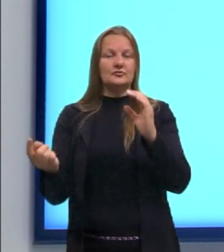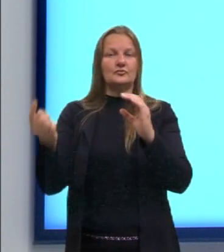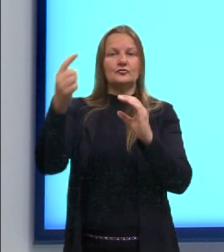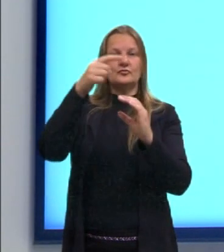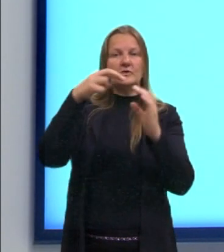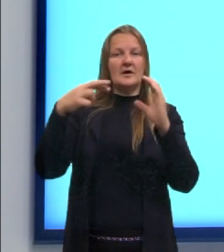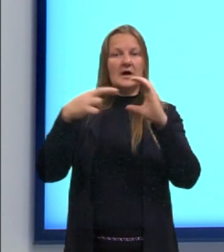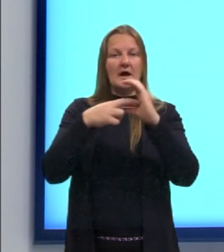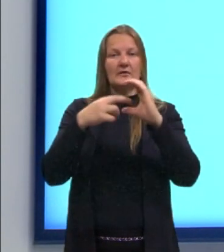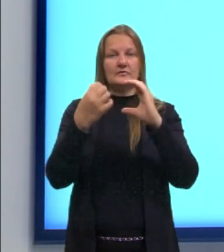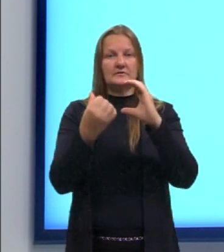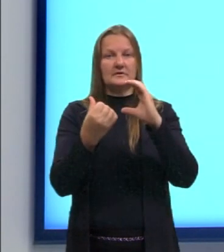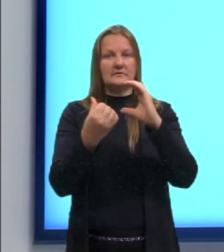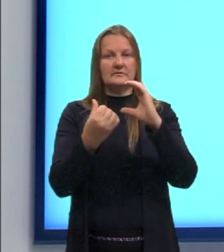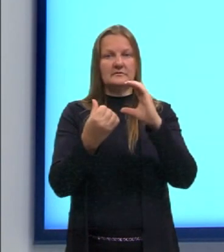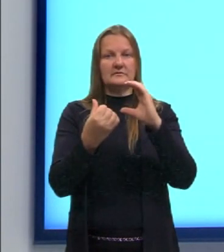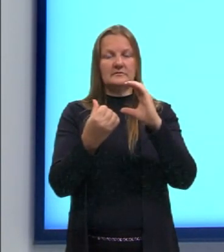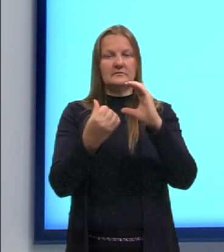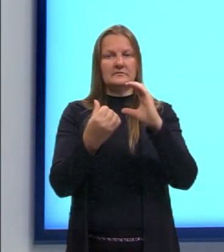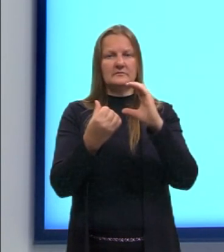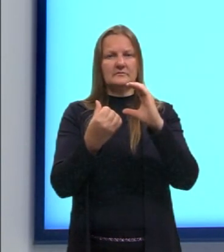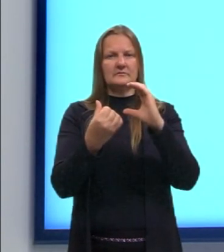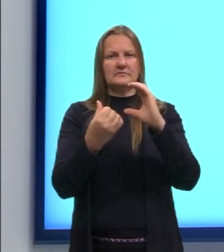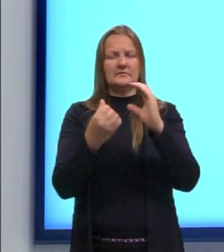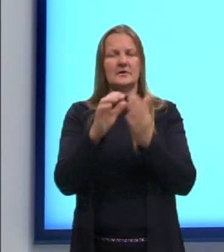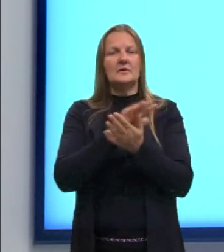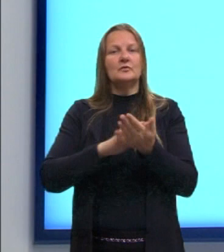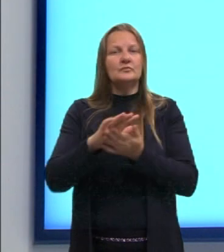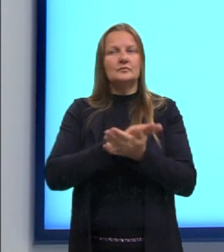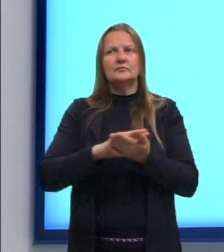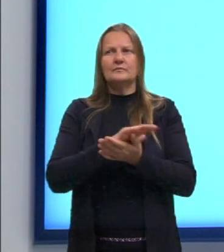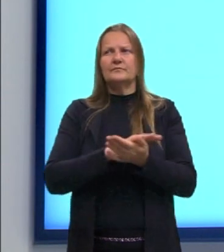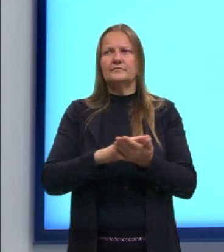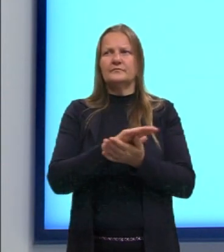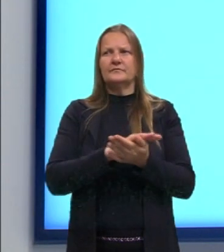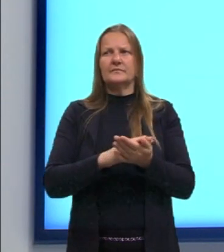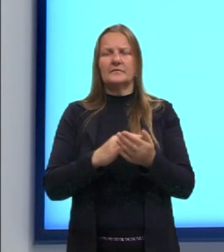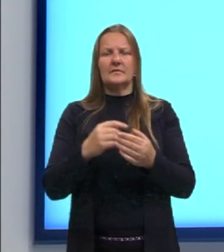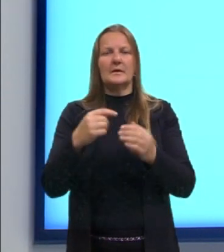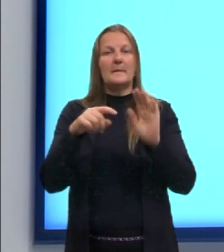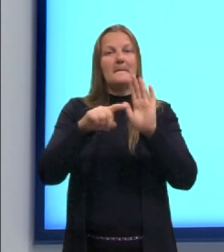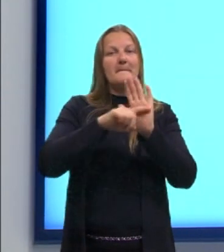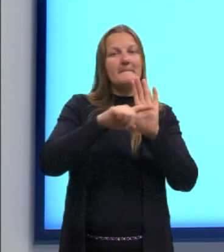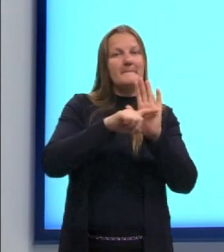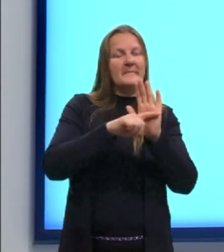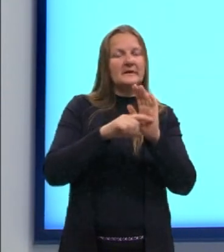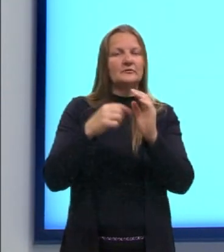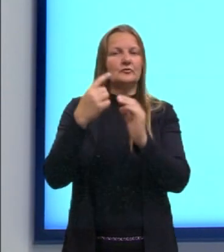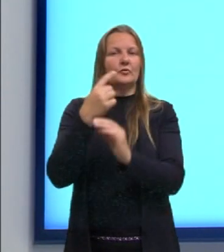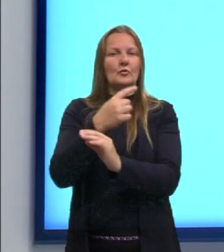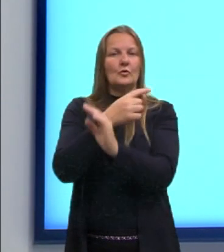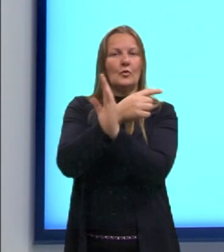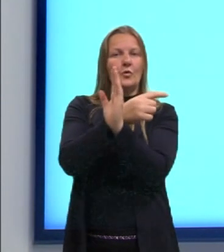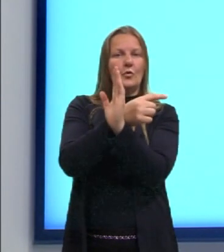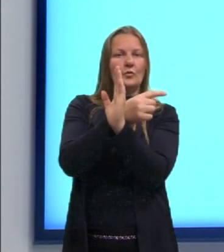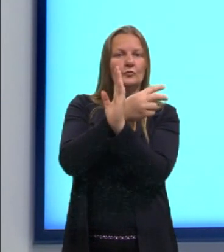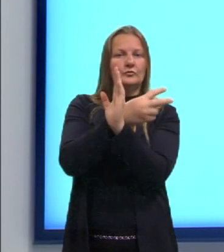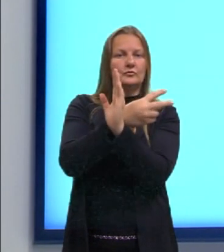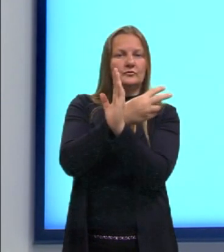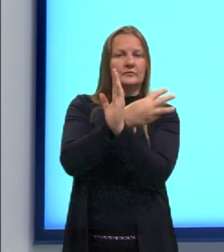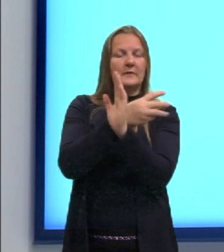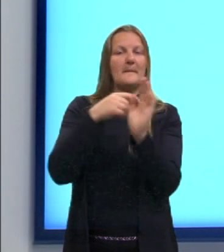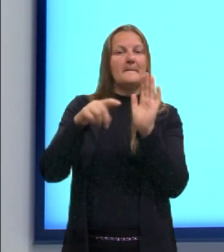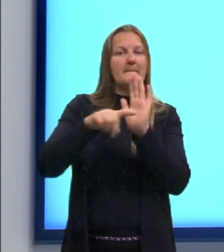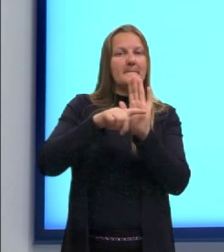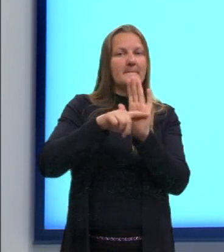raio igual a 6. Aqui não está marcado os valores, seria, né, os valores negativos, mas quando a gente trata então de